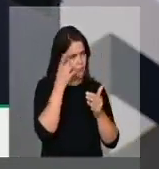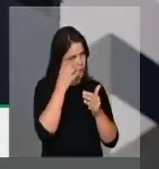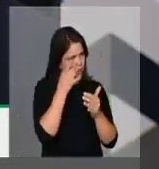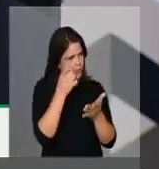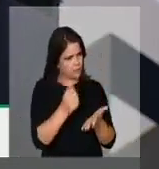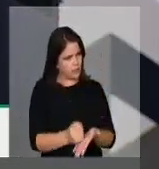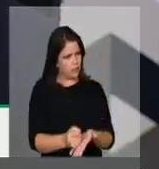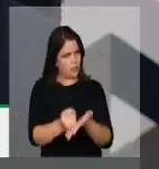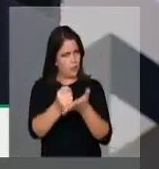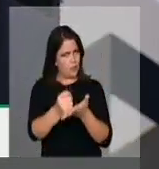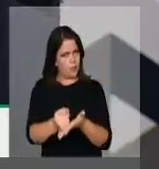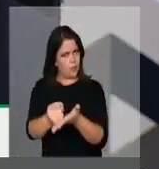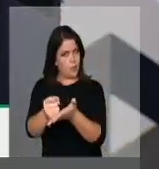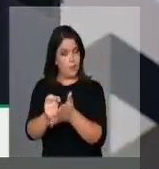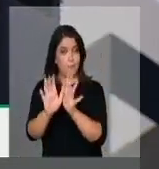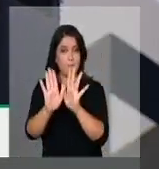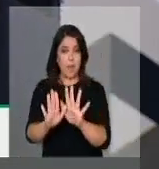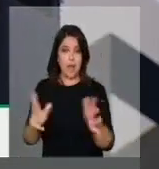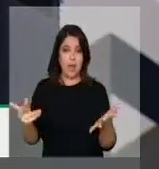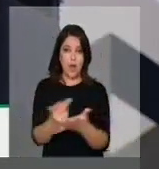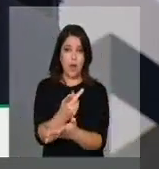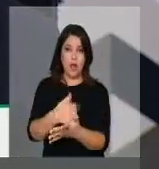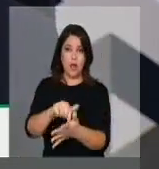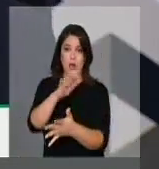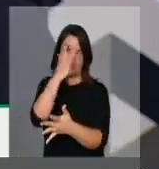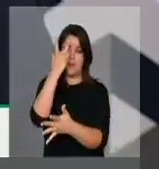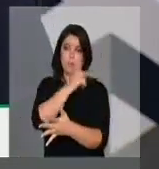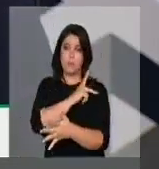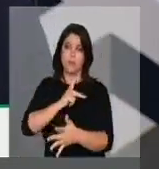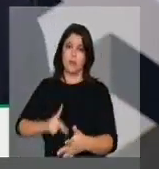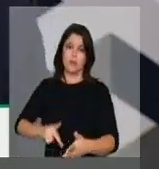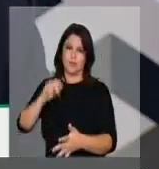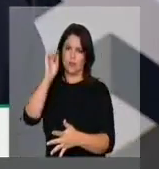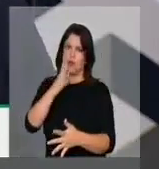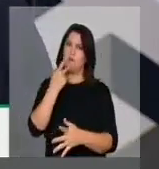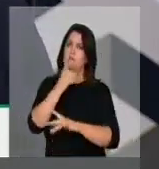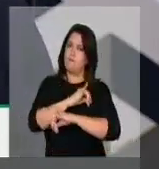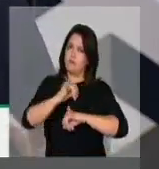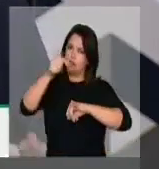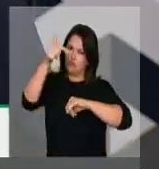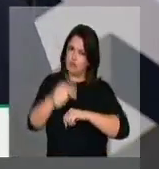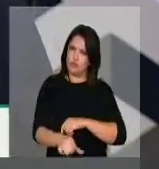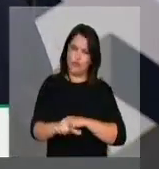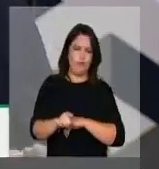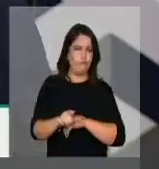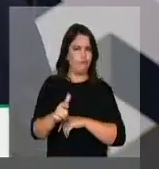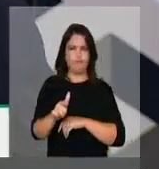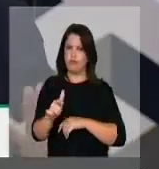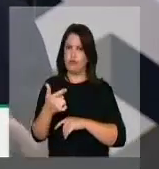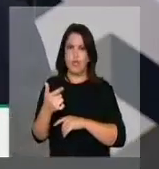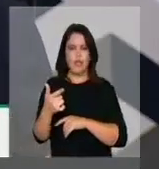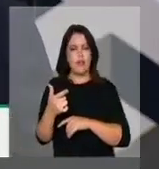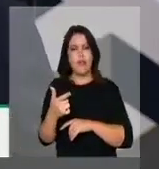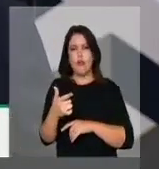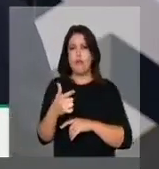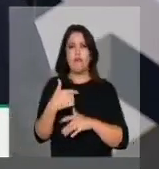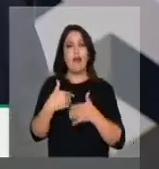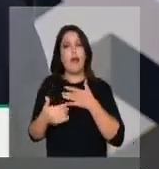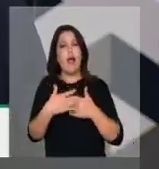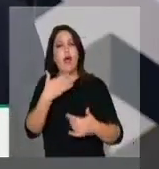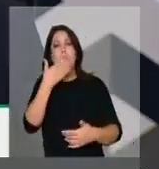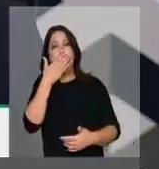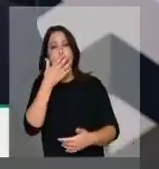parlamentar. Acontece que quem é eleito chefe de governo no Brasil, e aqui repito, sem entrar na cor, na